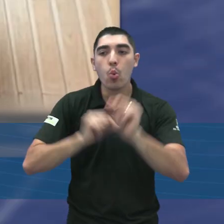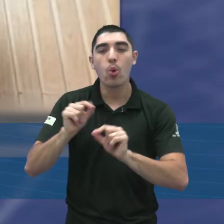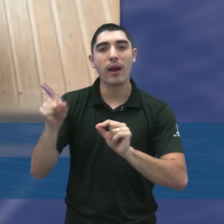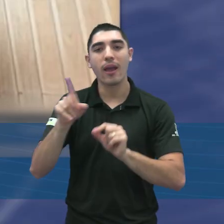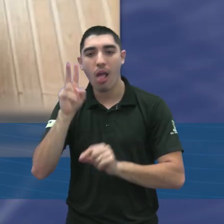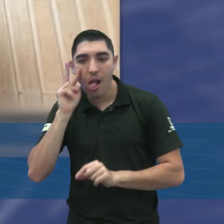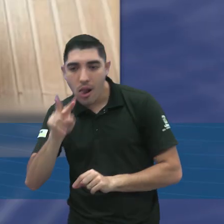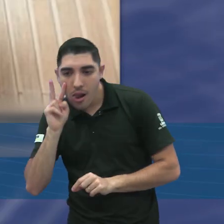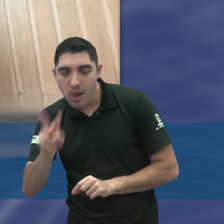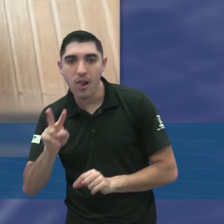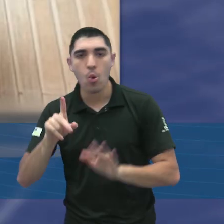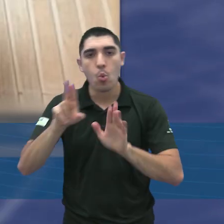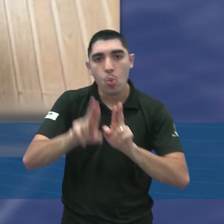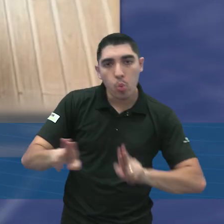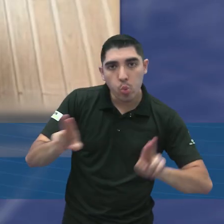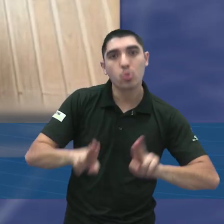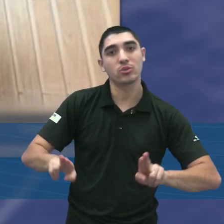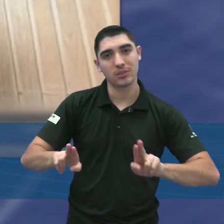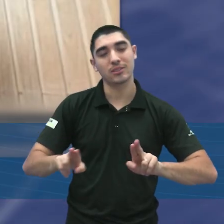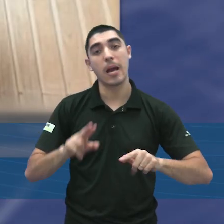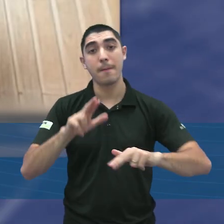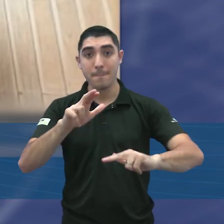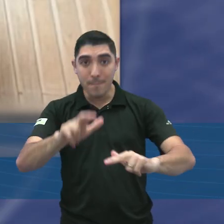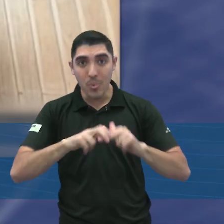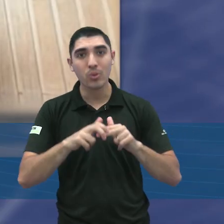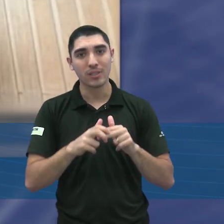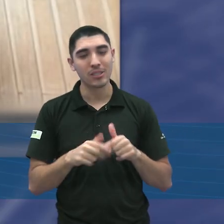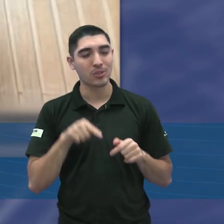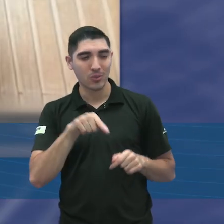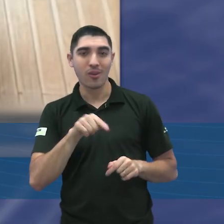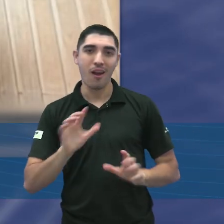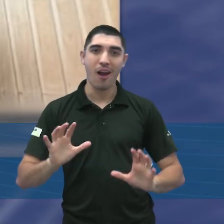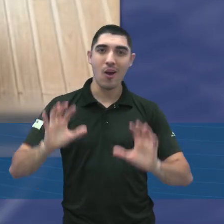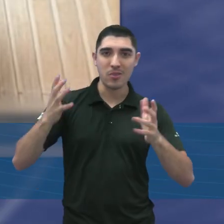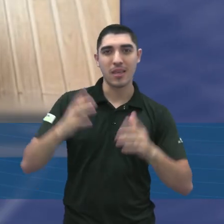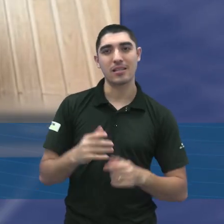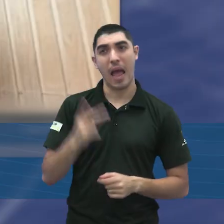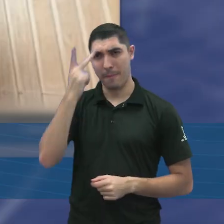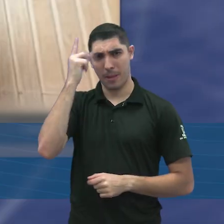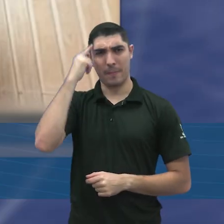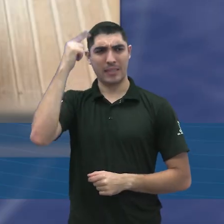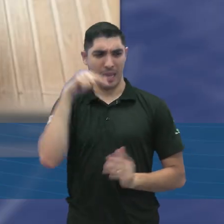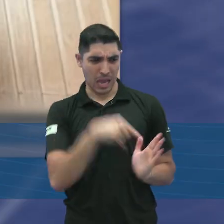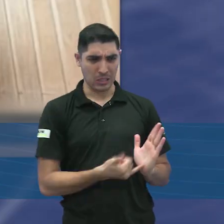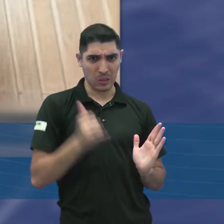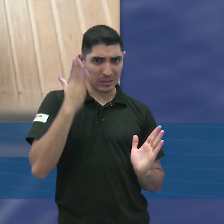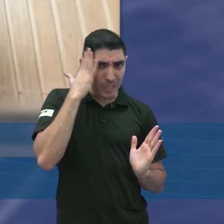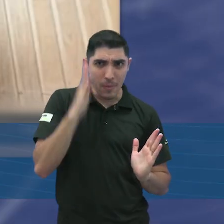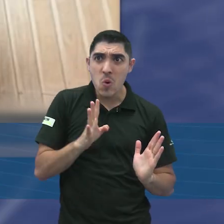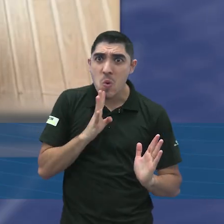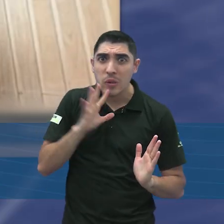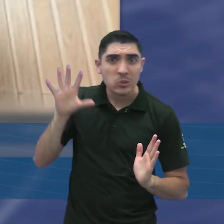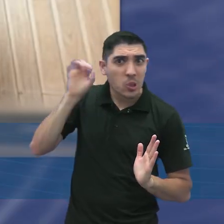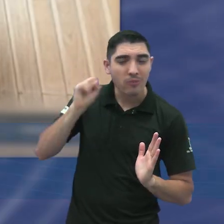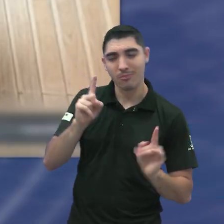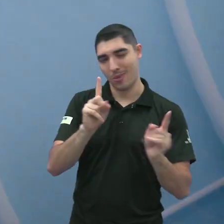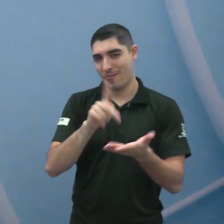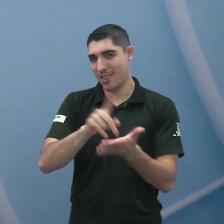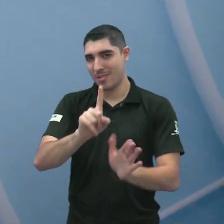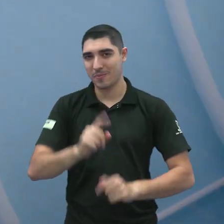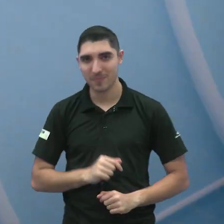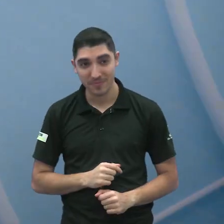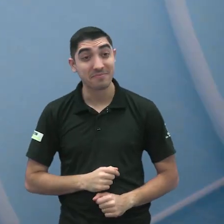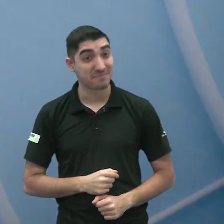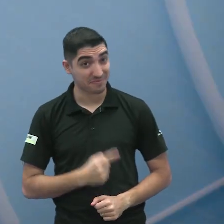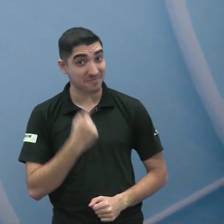faz com que a gente tenha essa falsa ideia de que o celular está escutando a gente, mas isso não é uma verdade. Isso